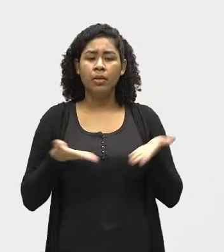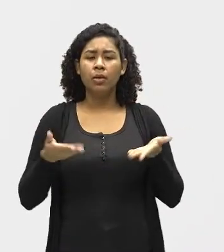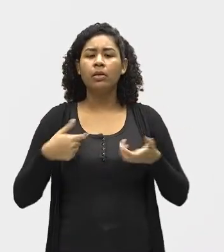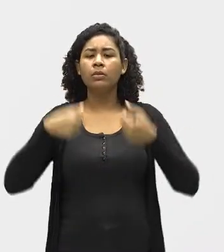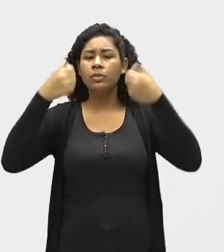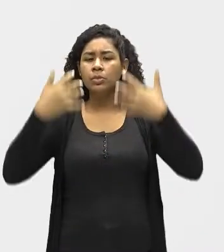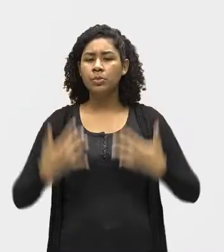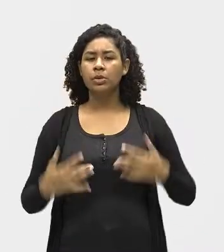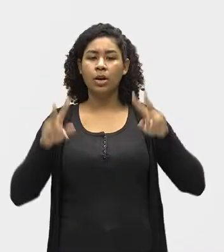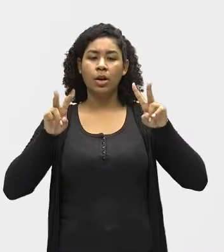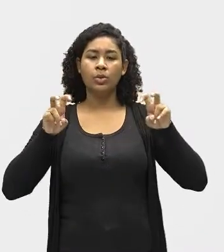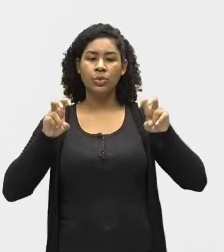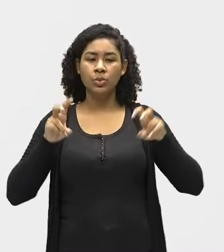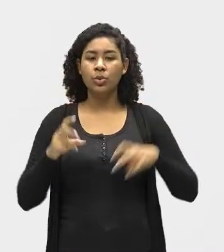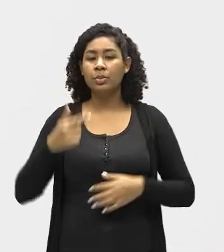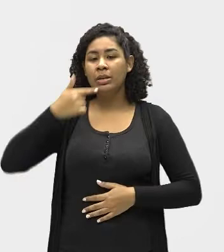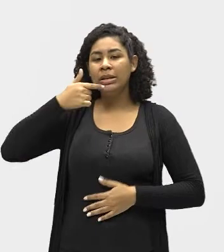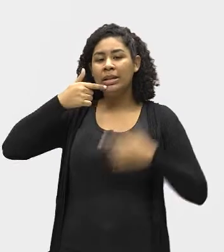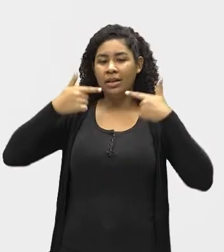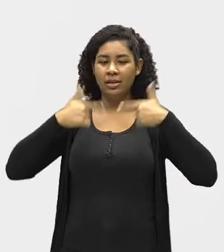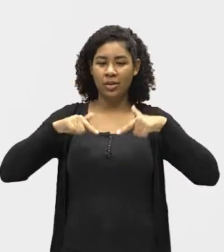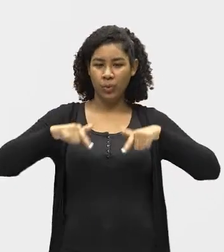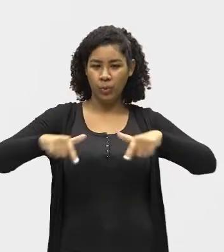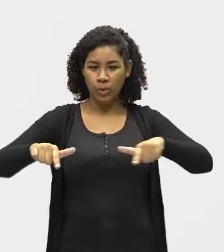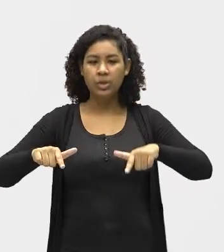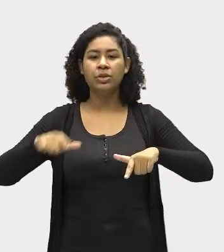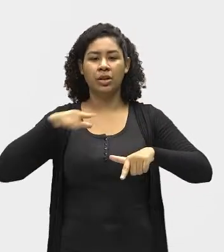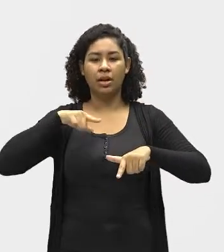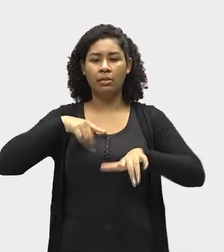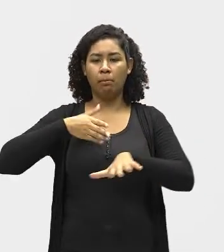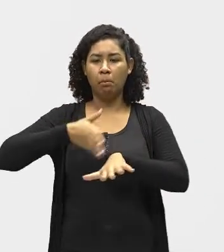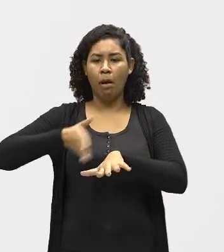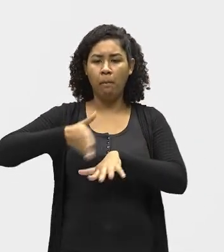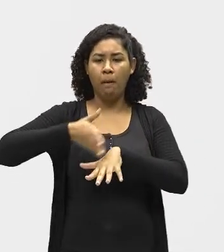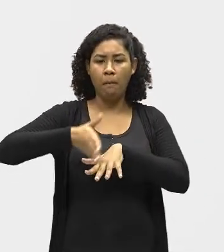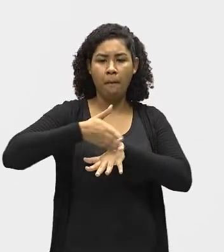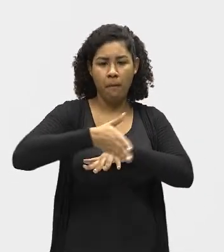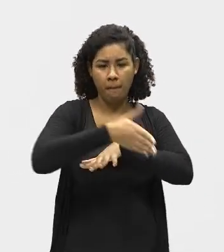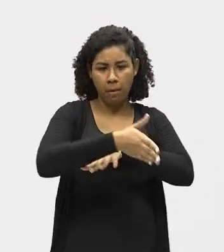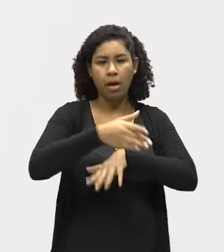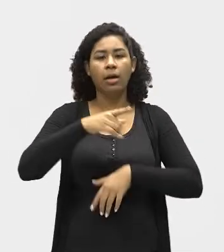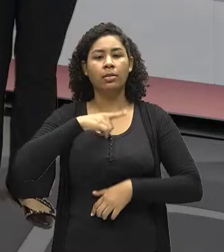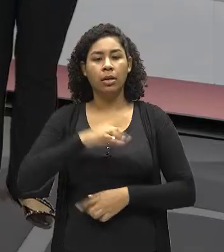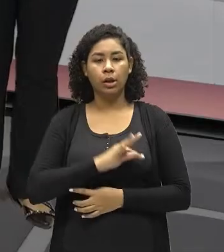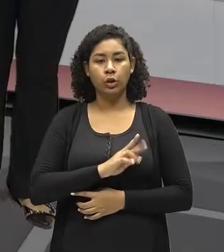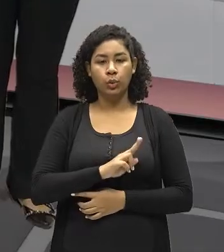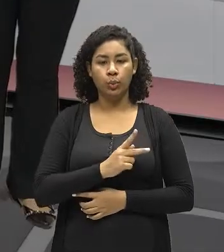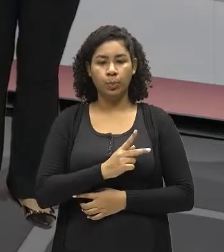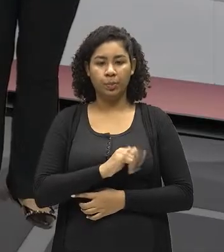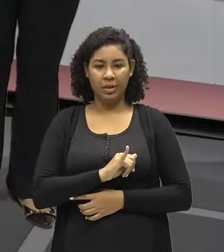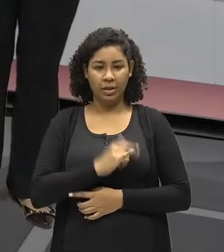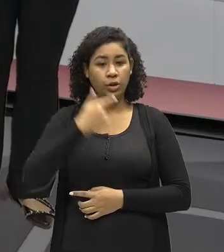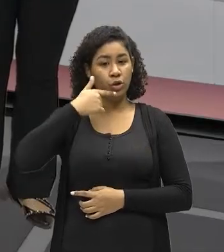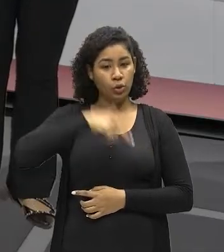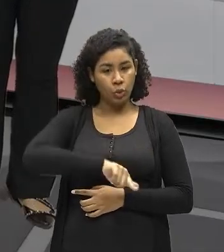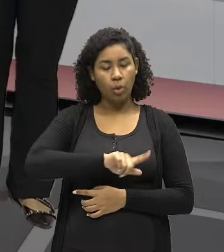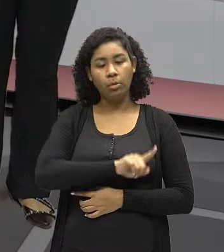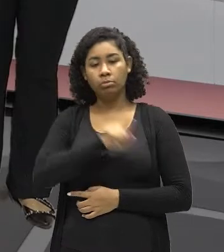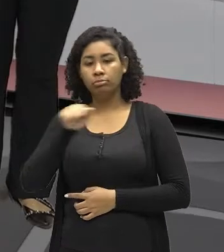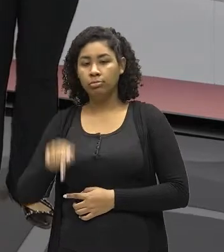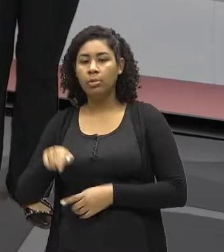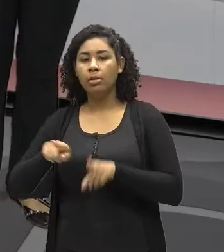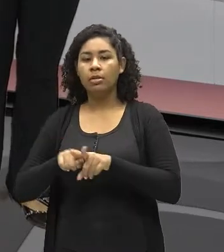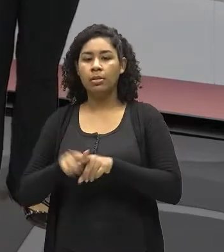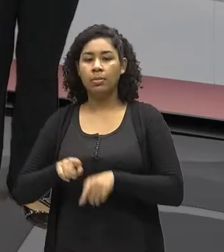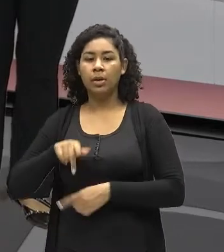troncos linguísticos, os tupis, os guaranis, tá bom? Então hoje nós vamos fazer uma imersão aí, tá bom?